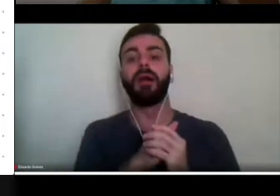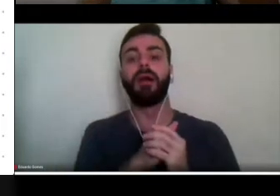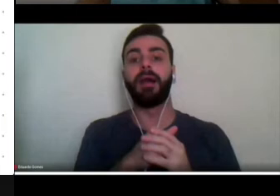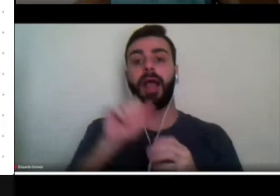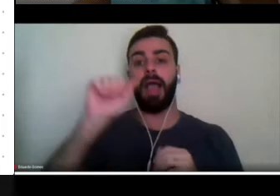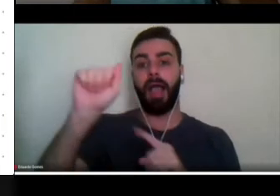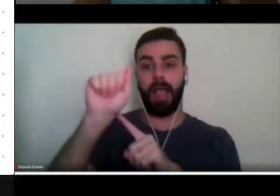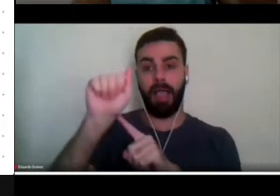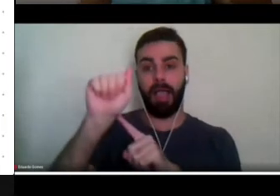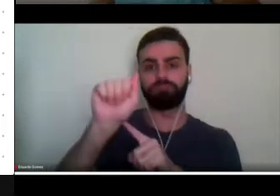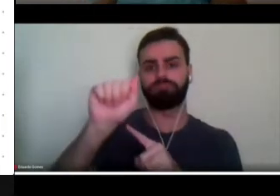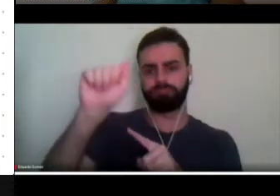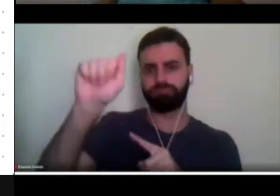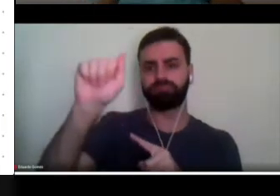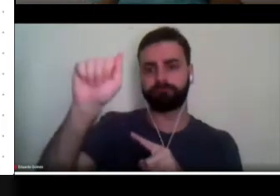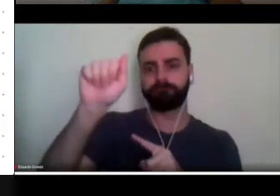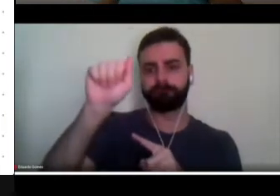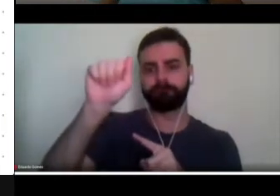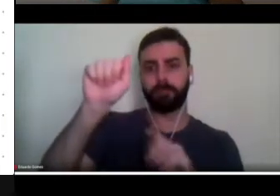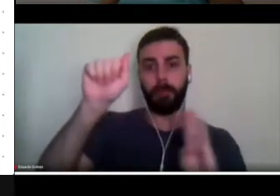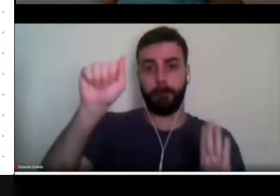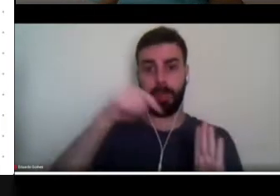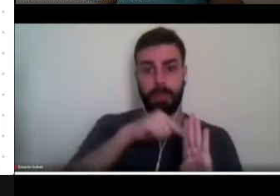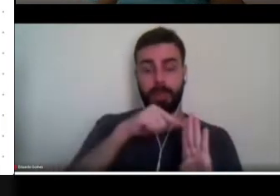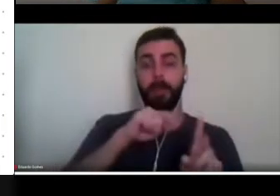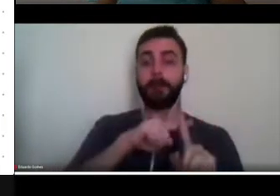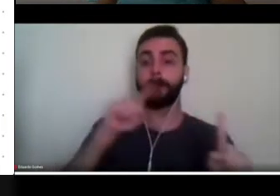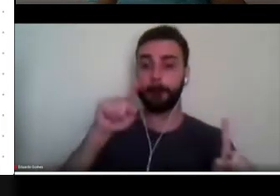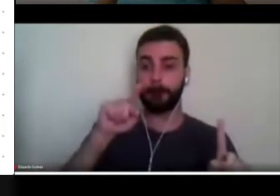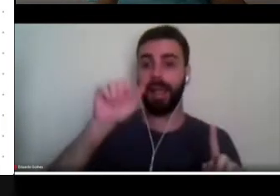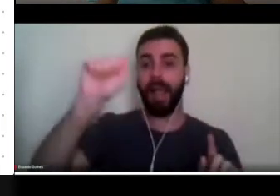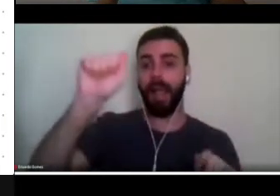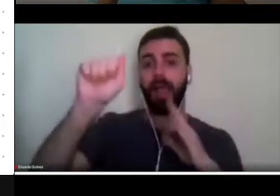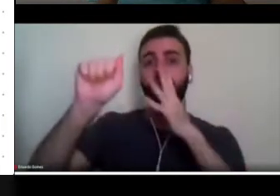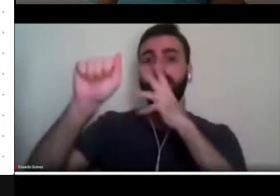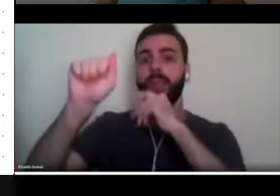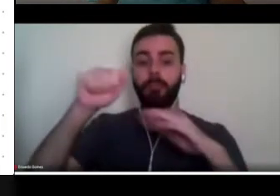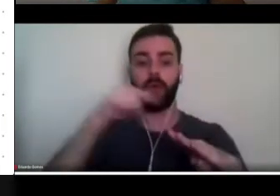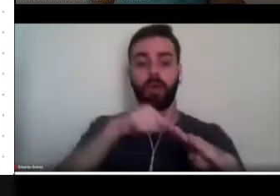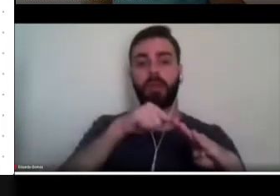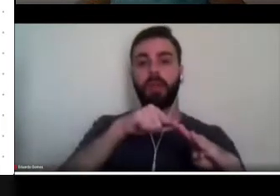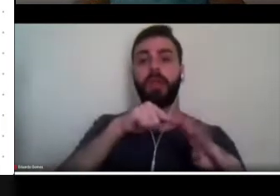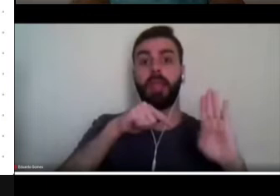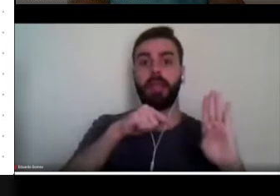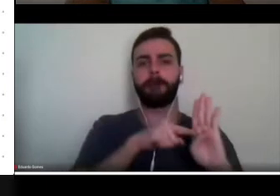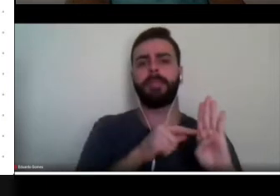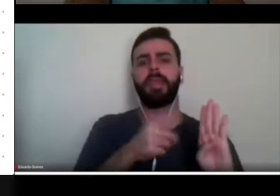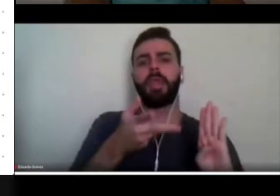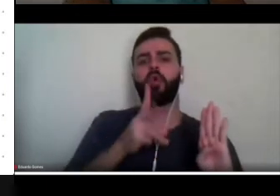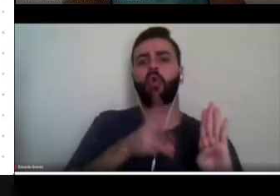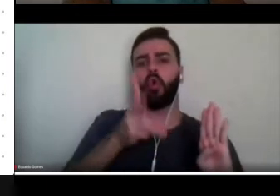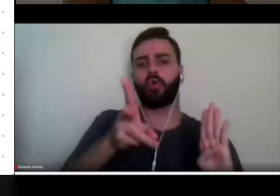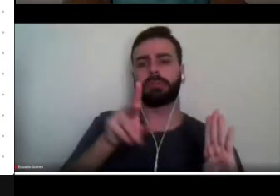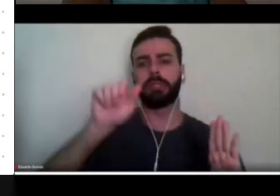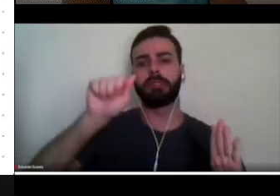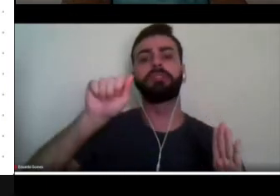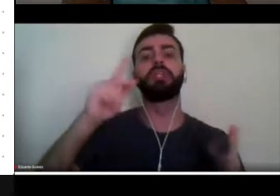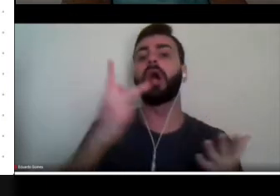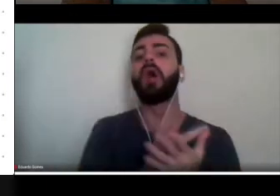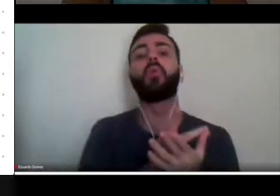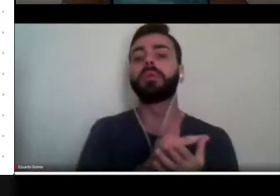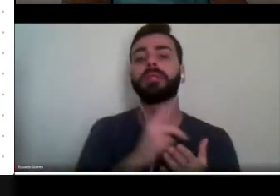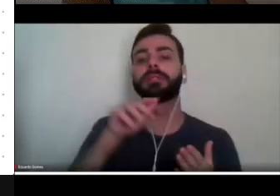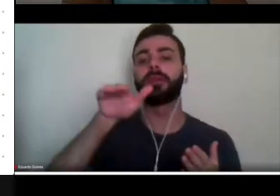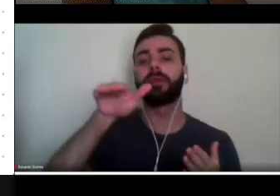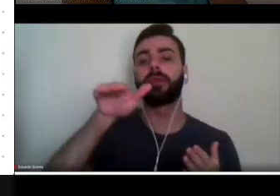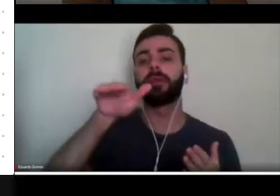velocidade constante. Vai ter uma hora que o carro B vai ultrapassar o carro A, só que o carro